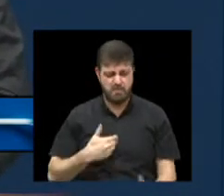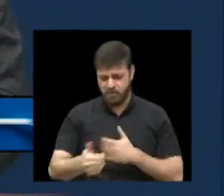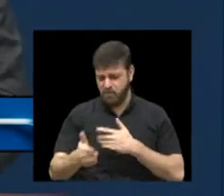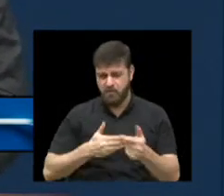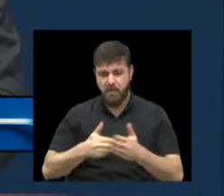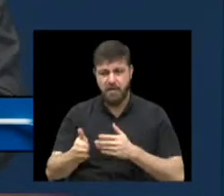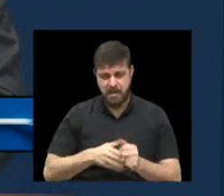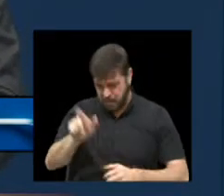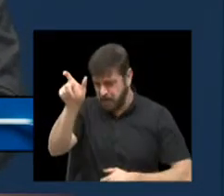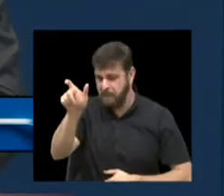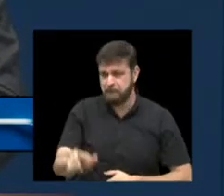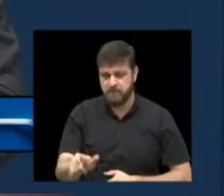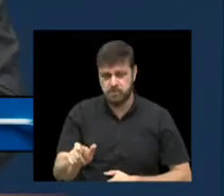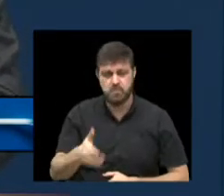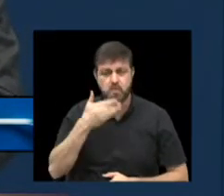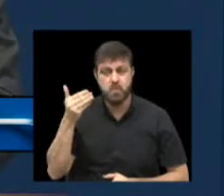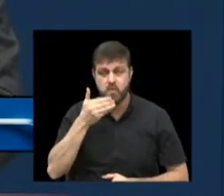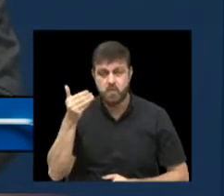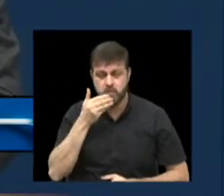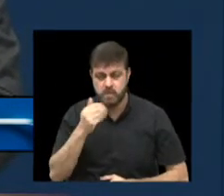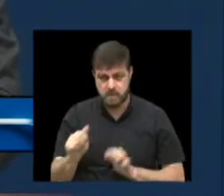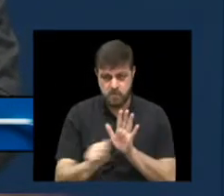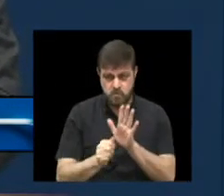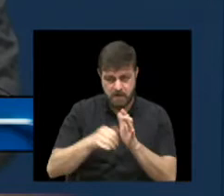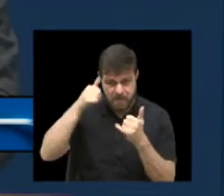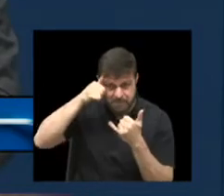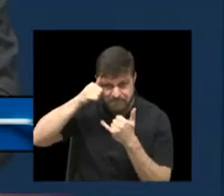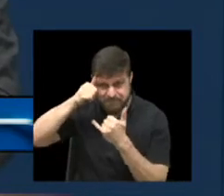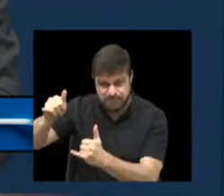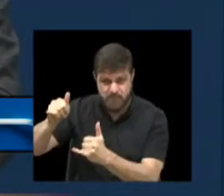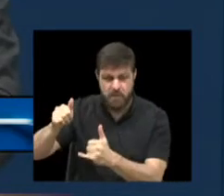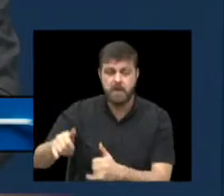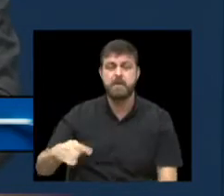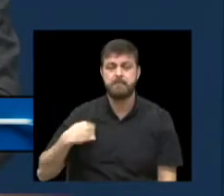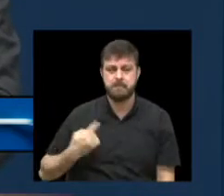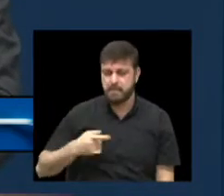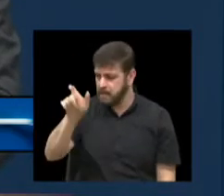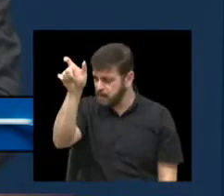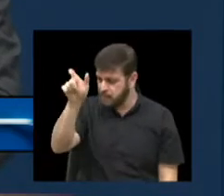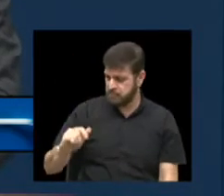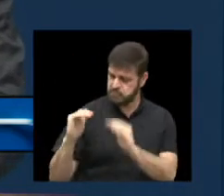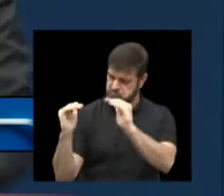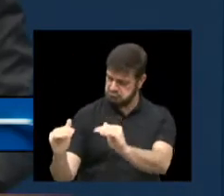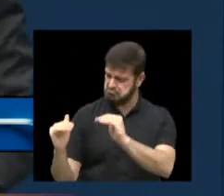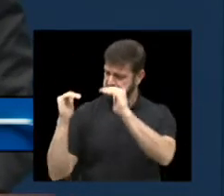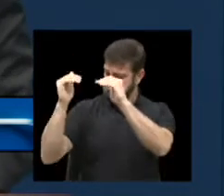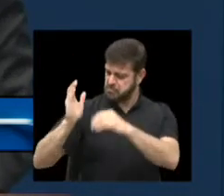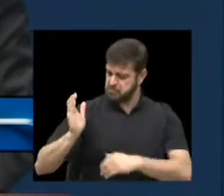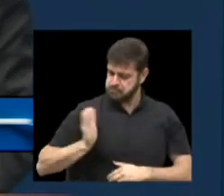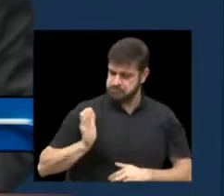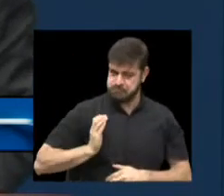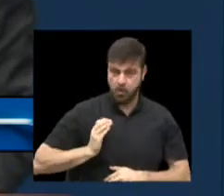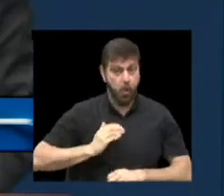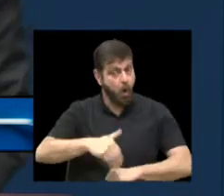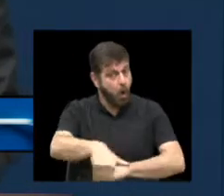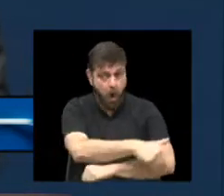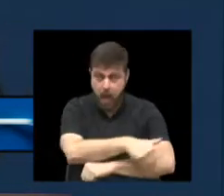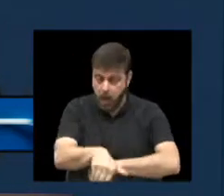recuperação de qualquer ser humano, seja ele um dependente VIP ou mesmo em situação de